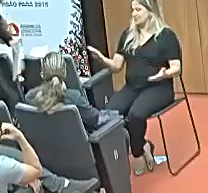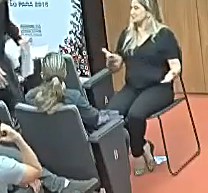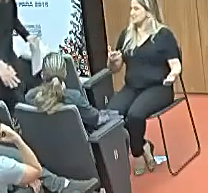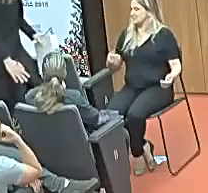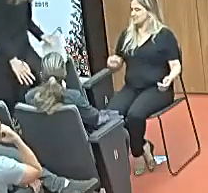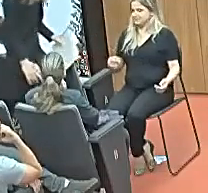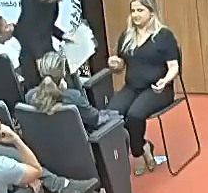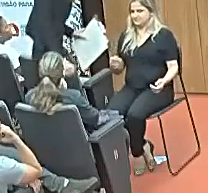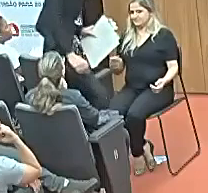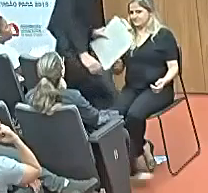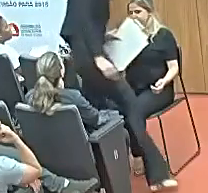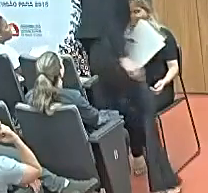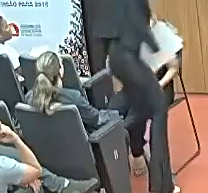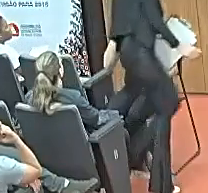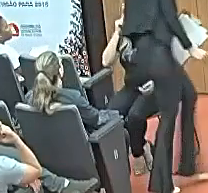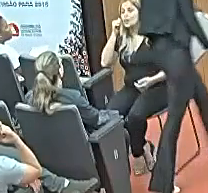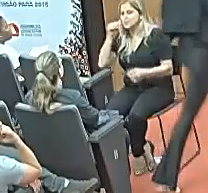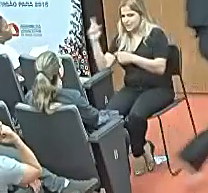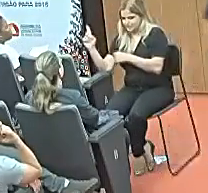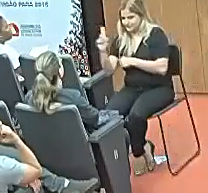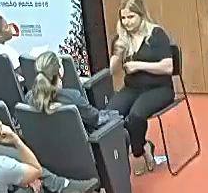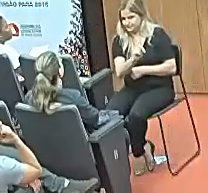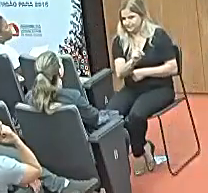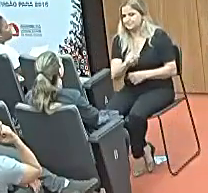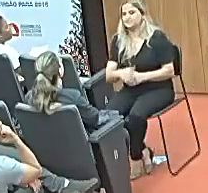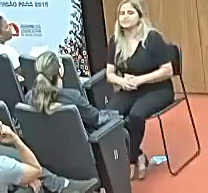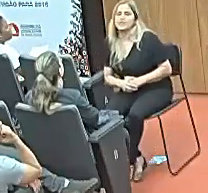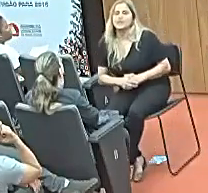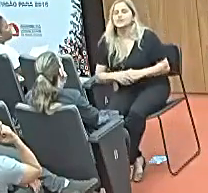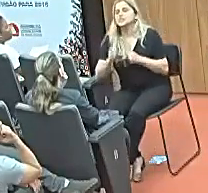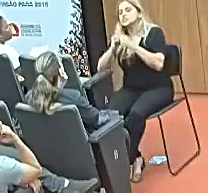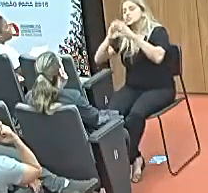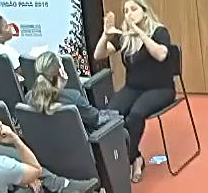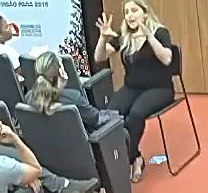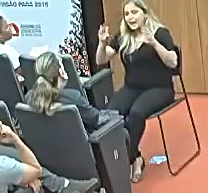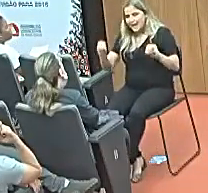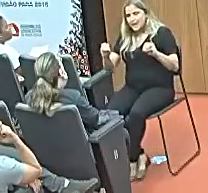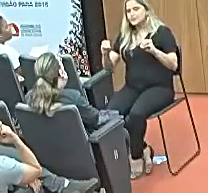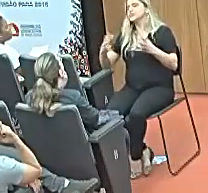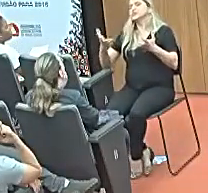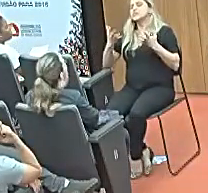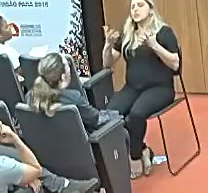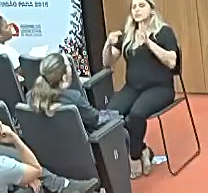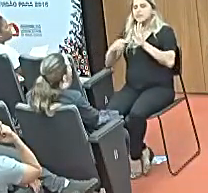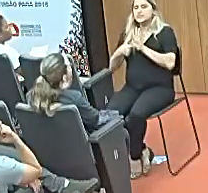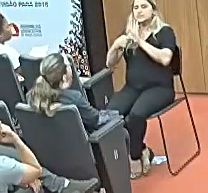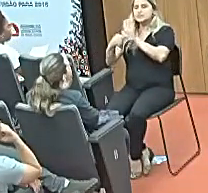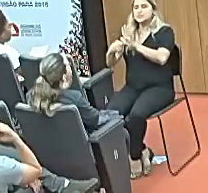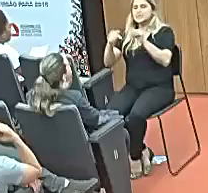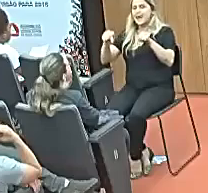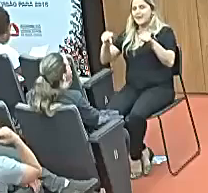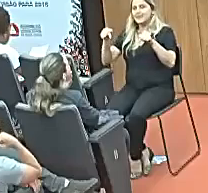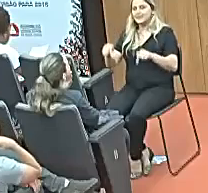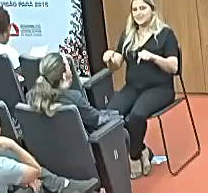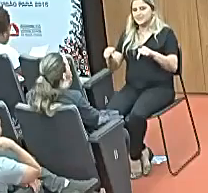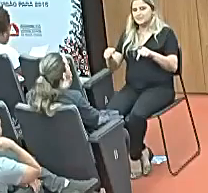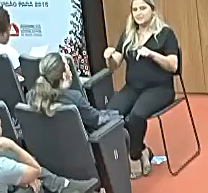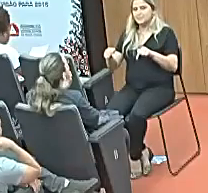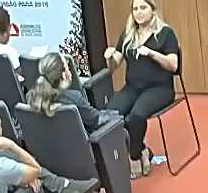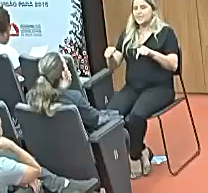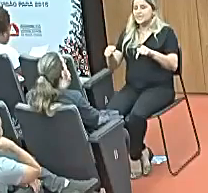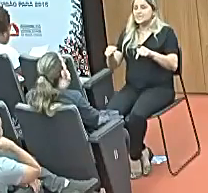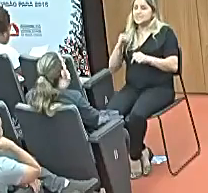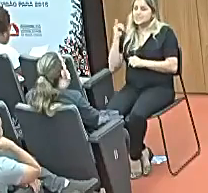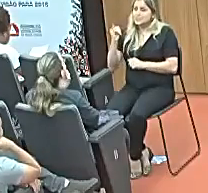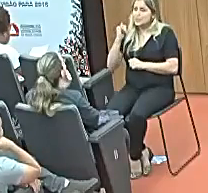representar nessa reunião de hoje e já esclareci que eu faço que este fiz questão de vir apesar de a pessoa mais importante da